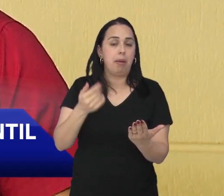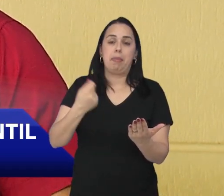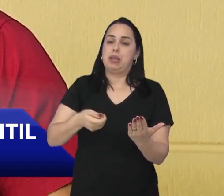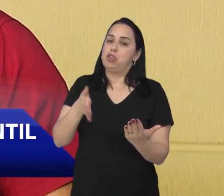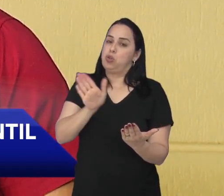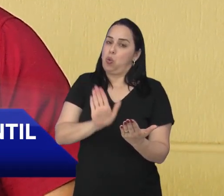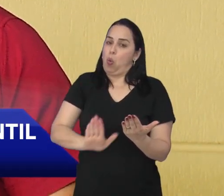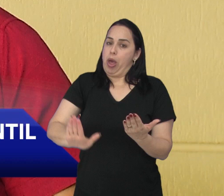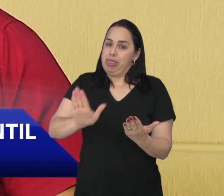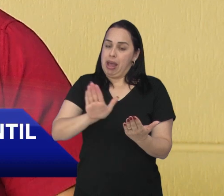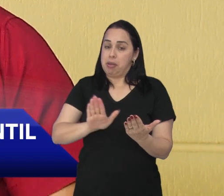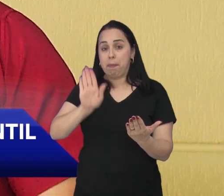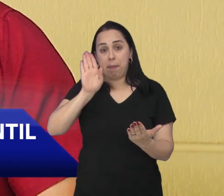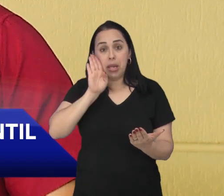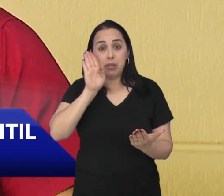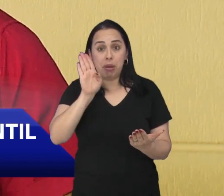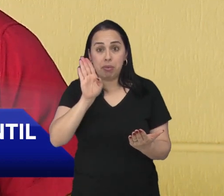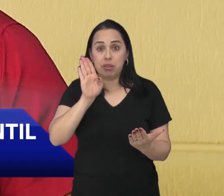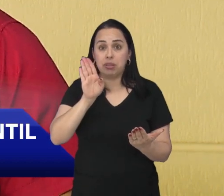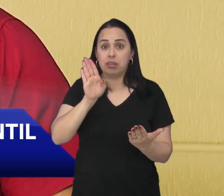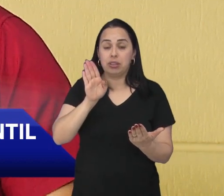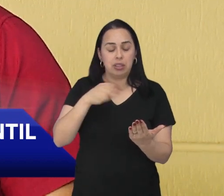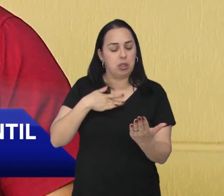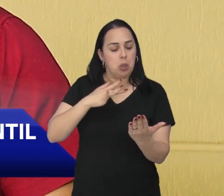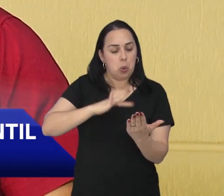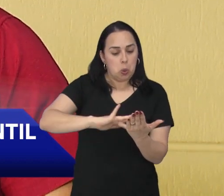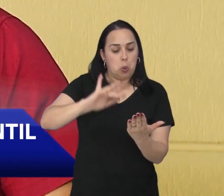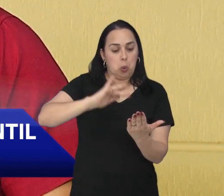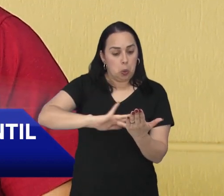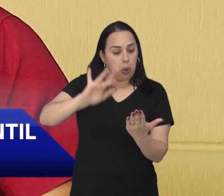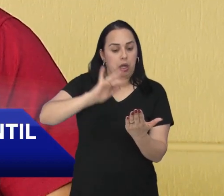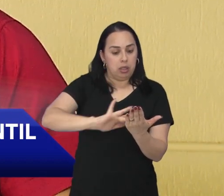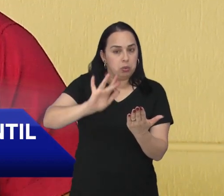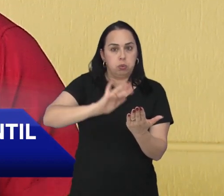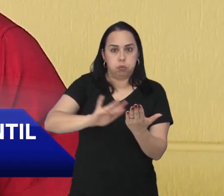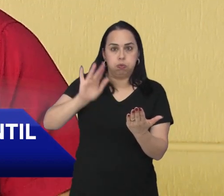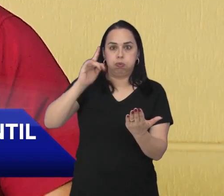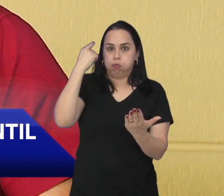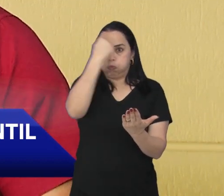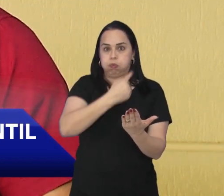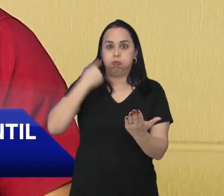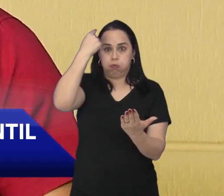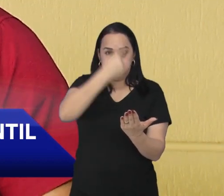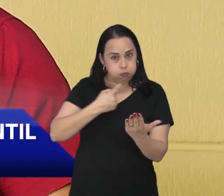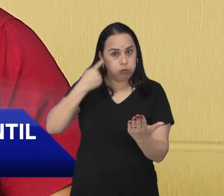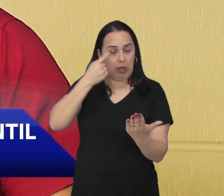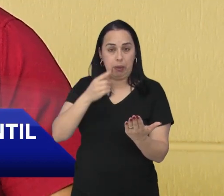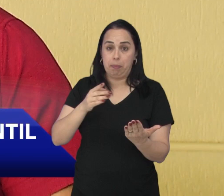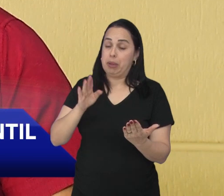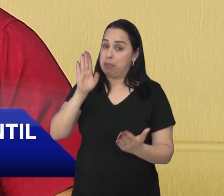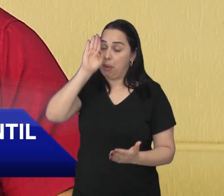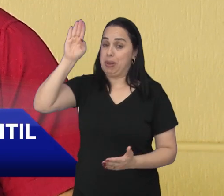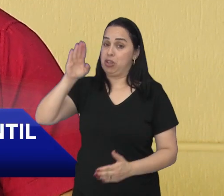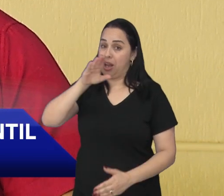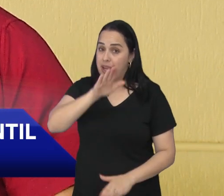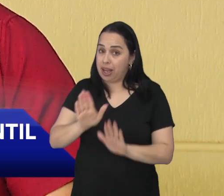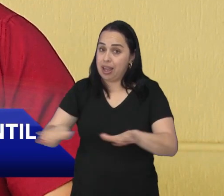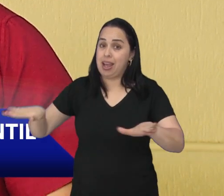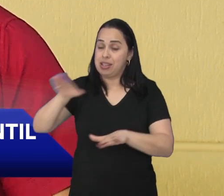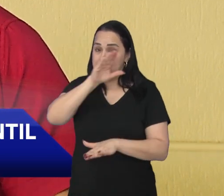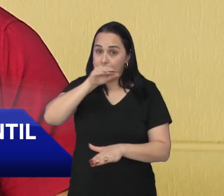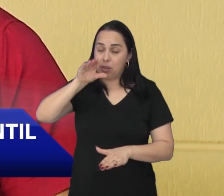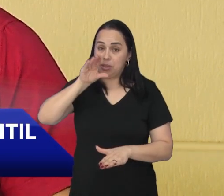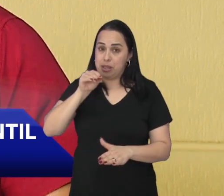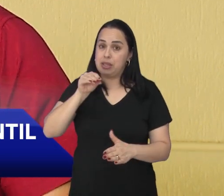a gente tem que tomar alguns cuidados, principalmente no seu uso excessivo. E quando envolve crianças e adolescentes, então,